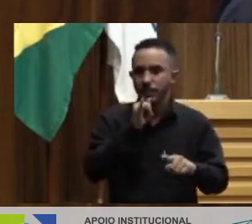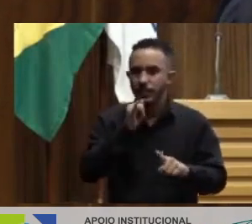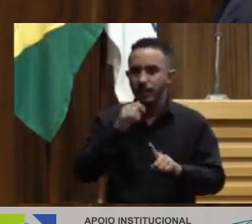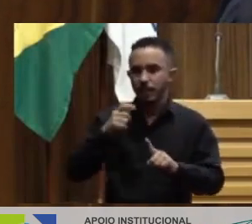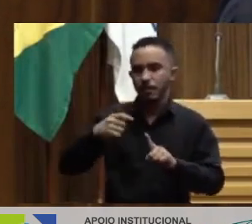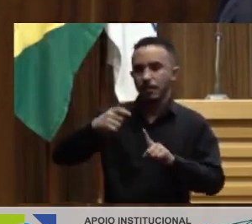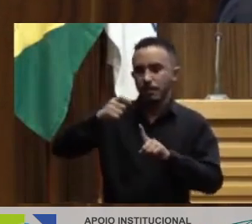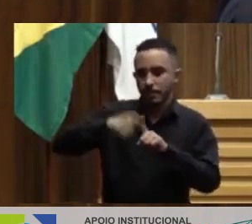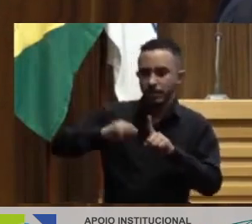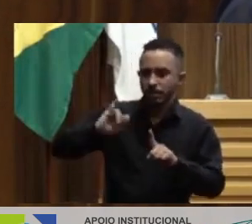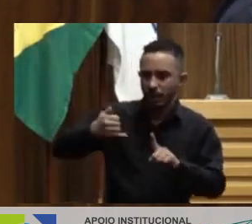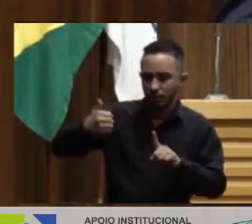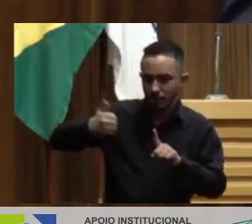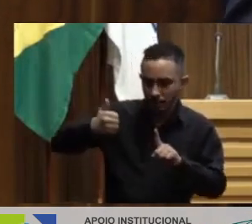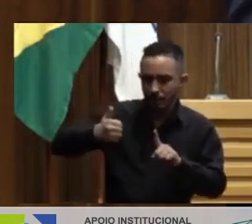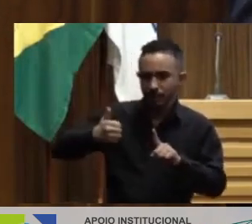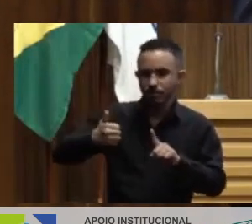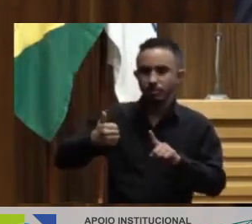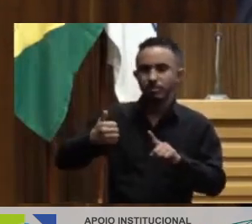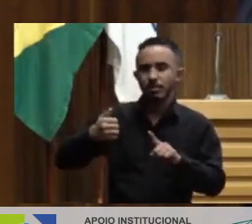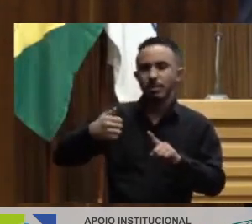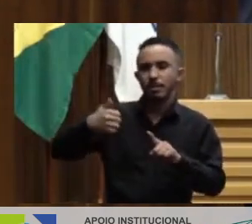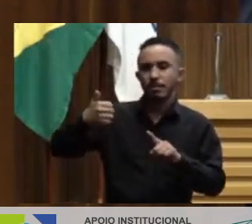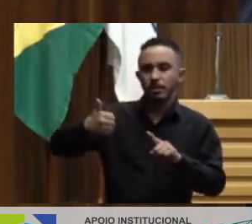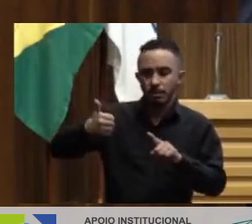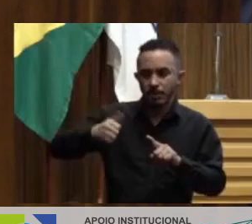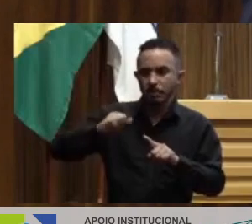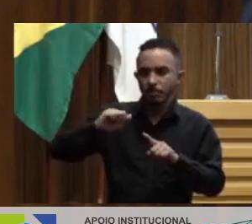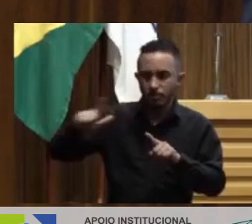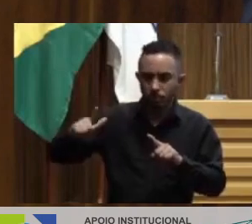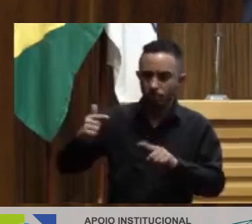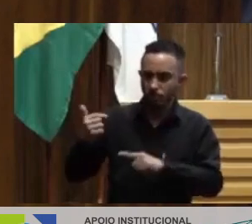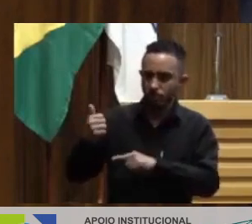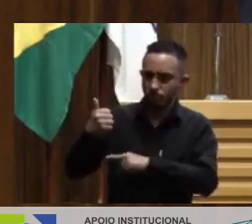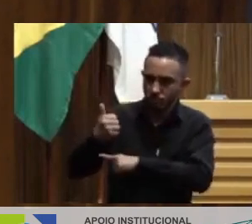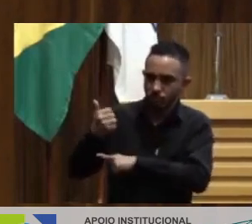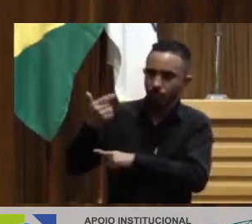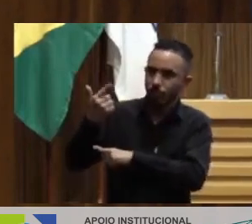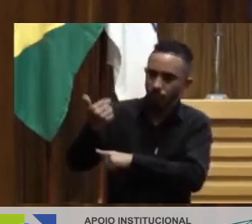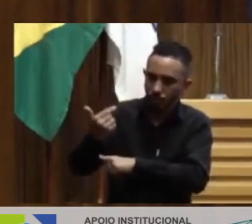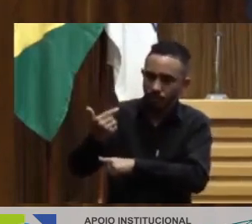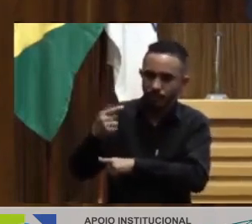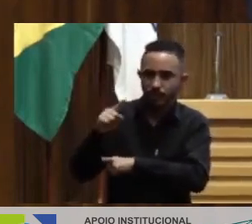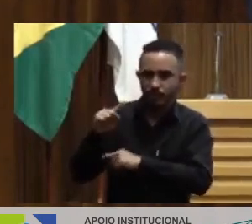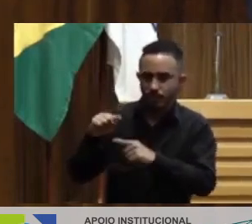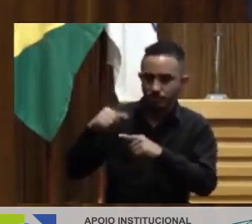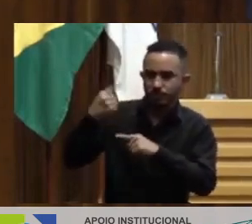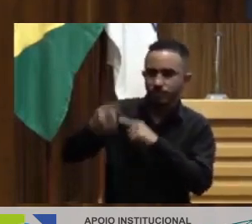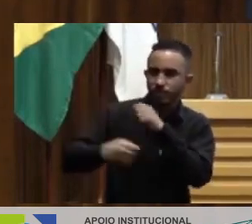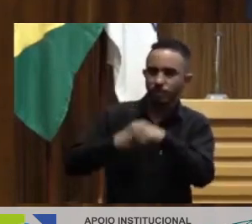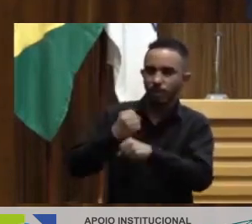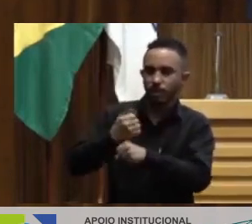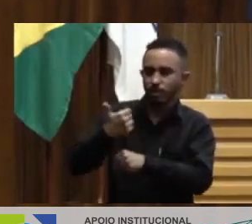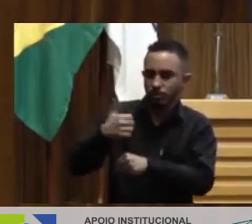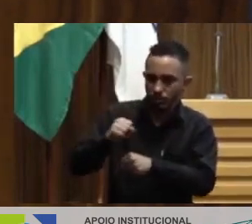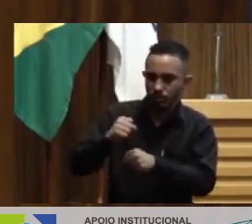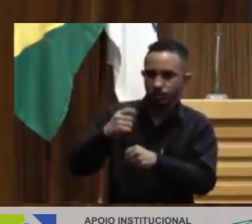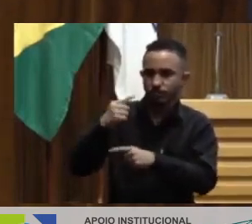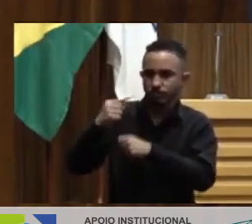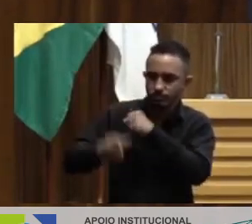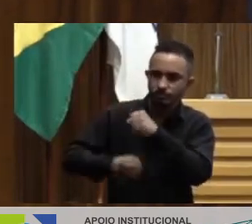8%. 1º de julho, 12%. No outro ano, 18, no outro 25,